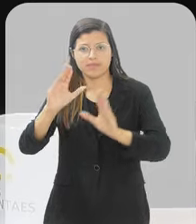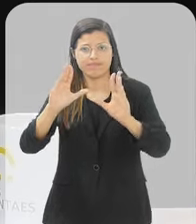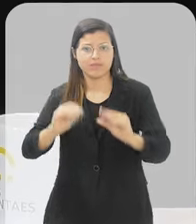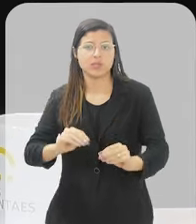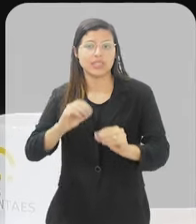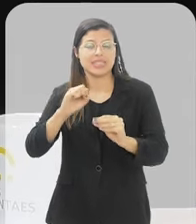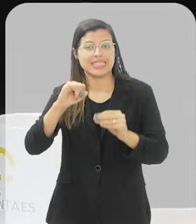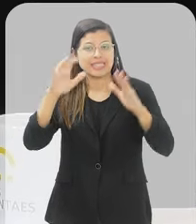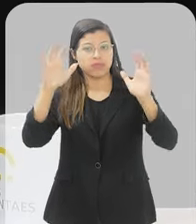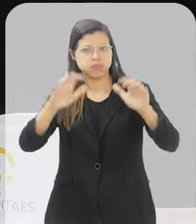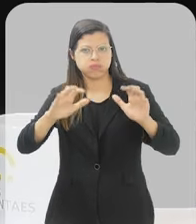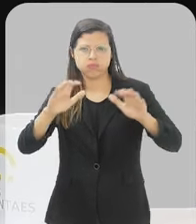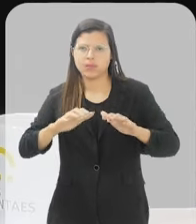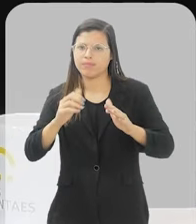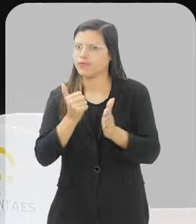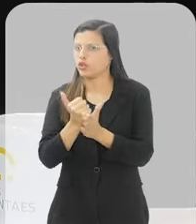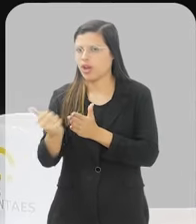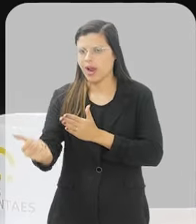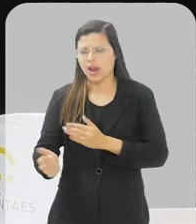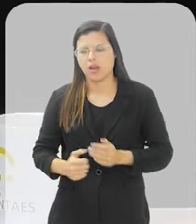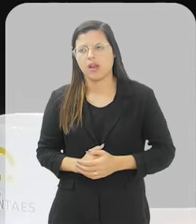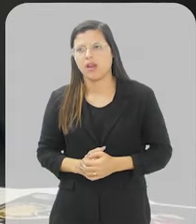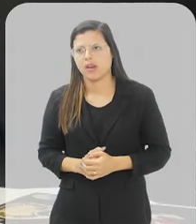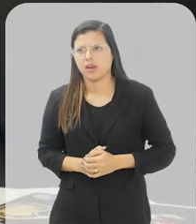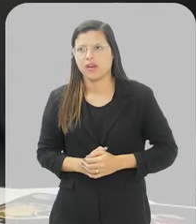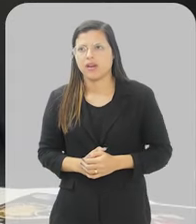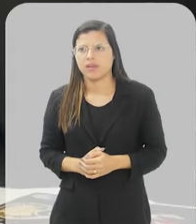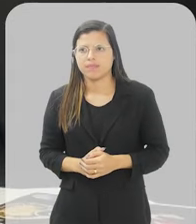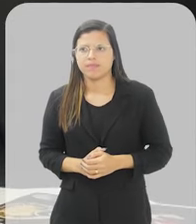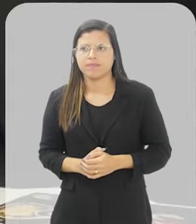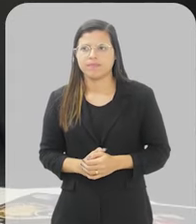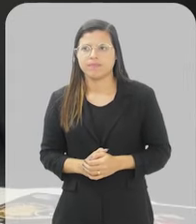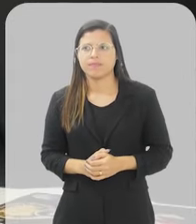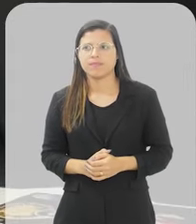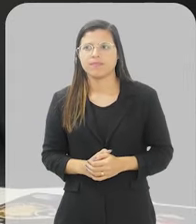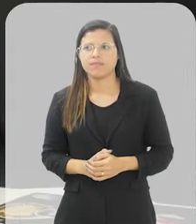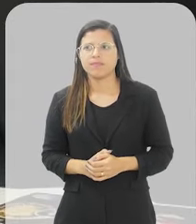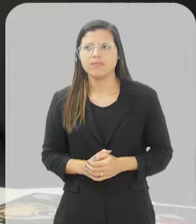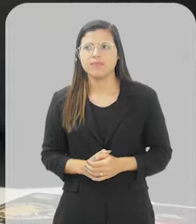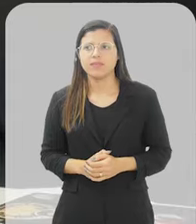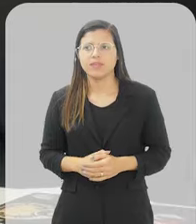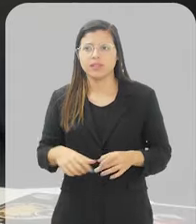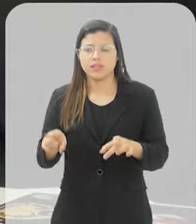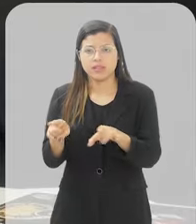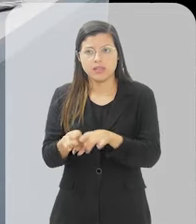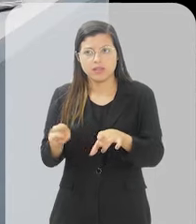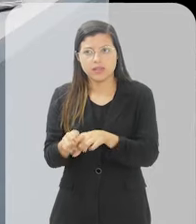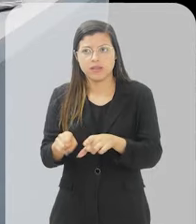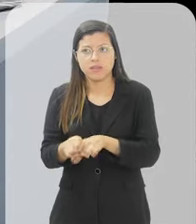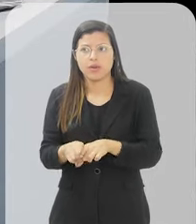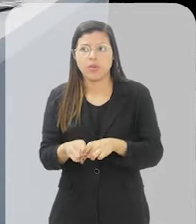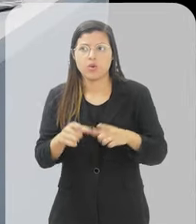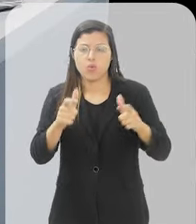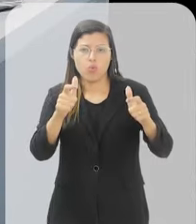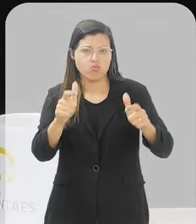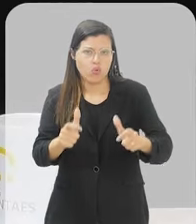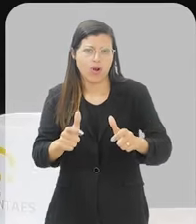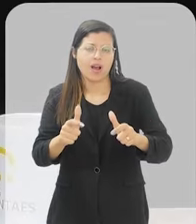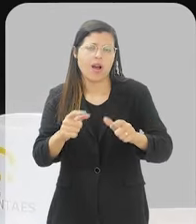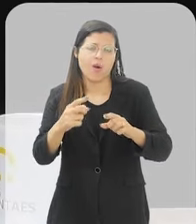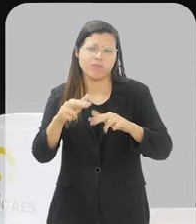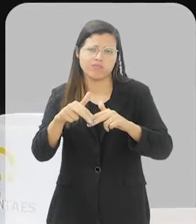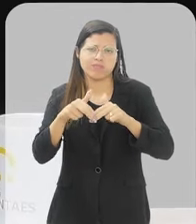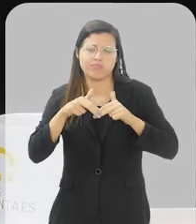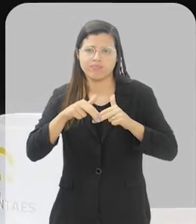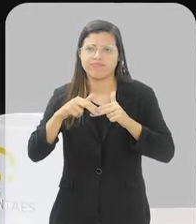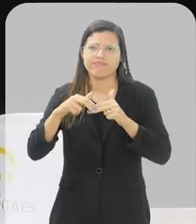a chuva nesse período, e acabou. A preocupação com o filho, que a roupa passa a ser um filho, né? Sim. E a posição também que a alegoria vai ficar por causa do